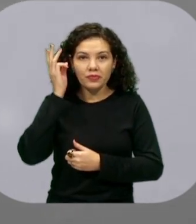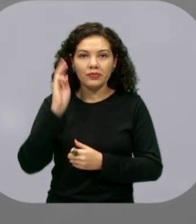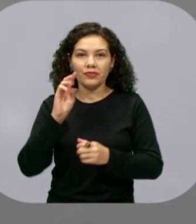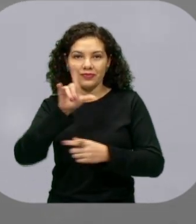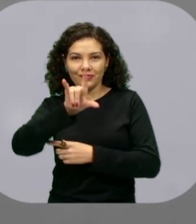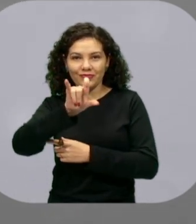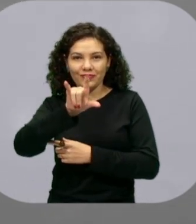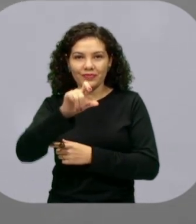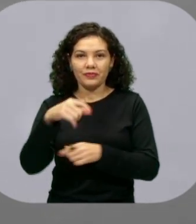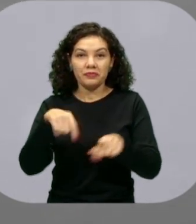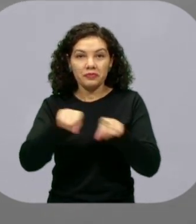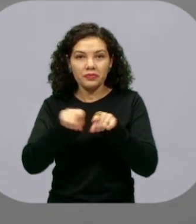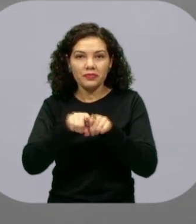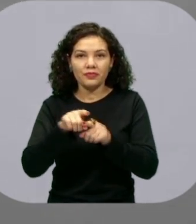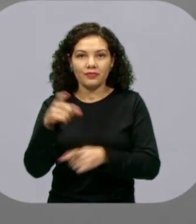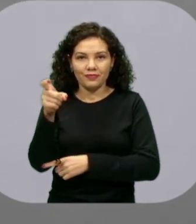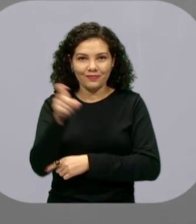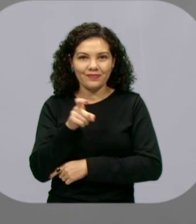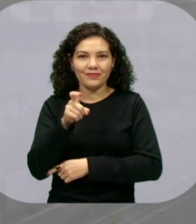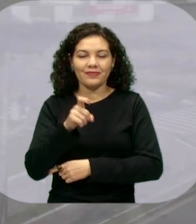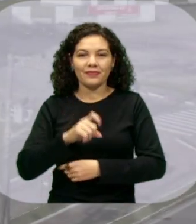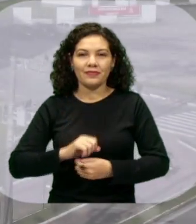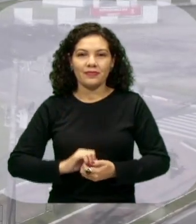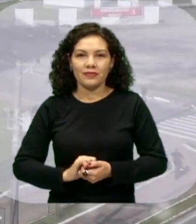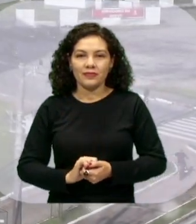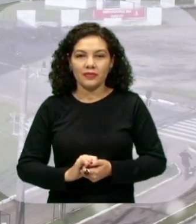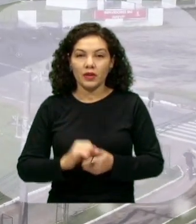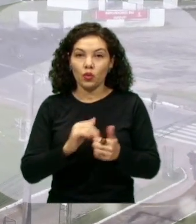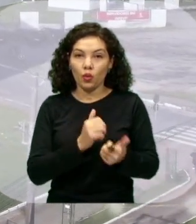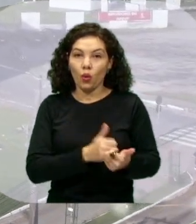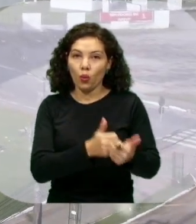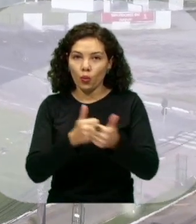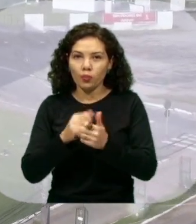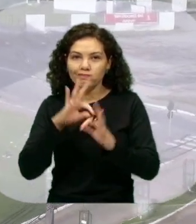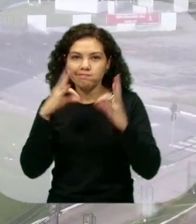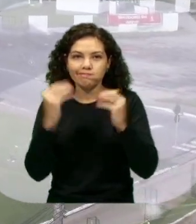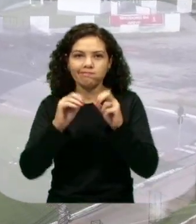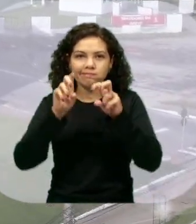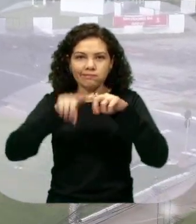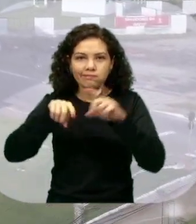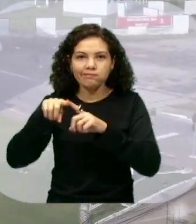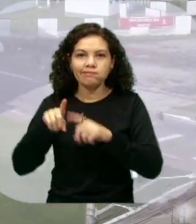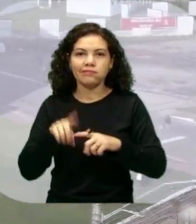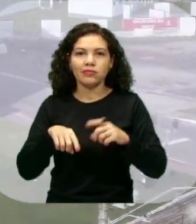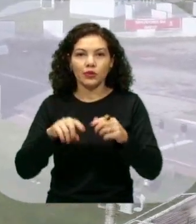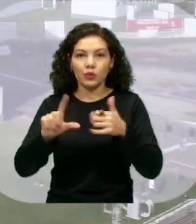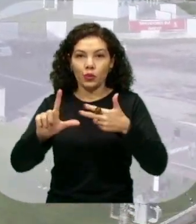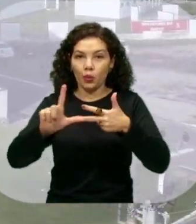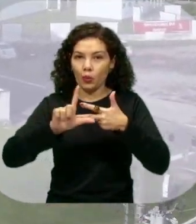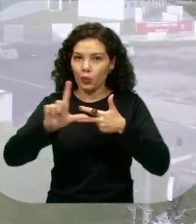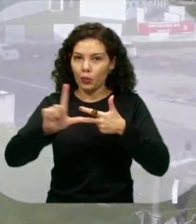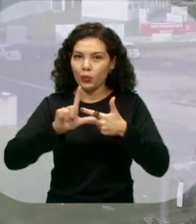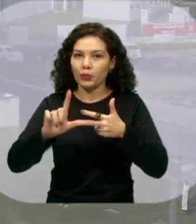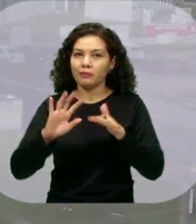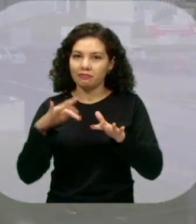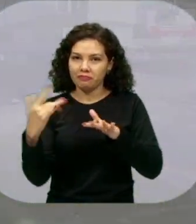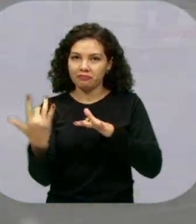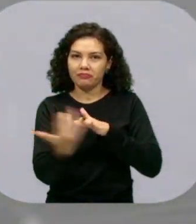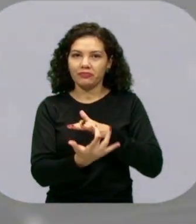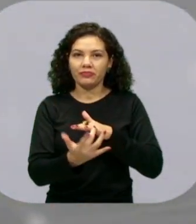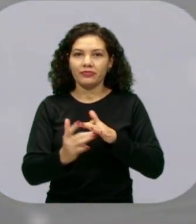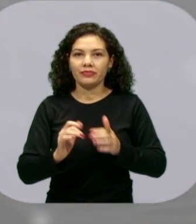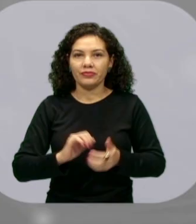no Instagram e também no X. Acompanhe todo o conteúdo do Poder Legislativo nas redes